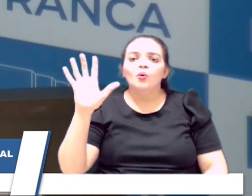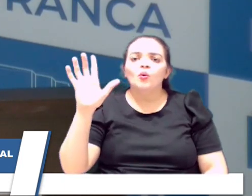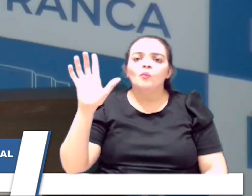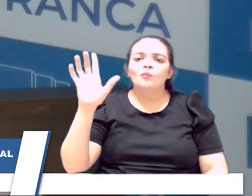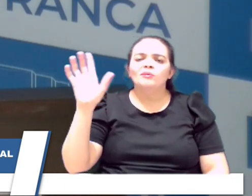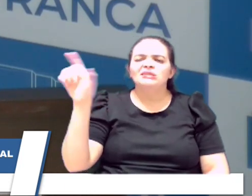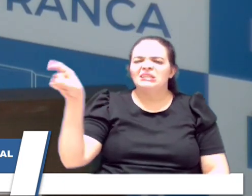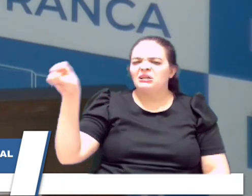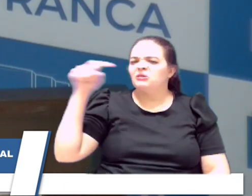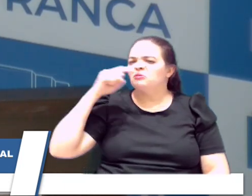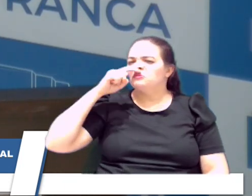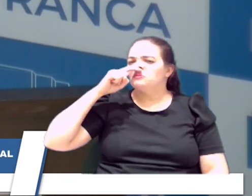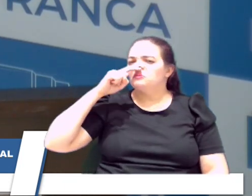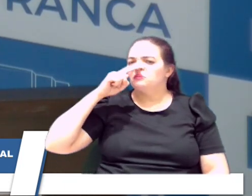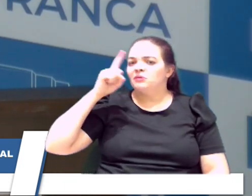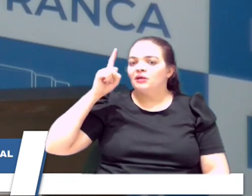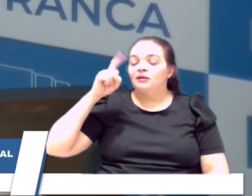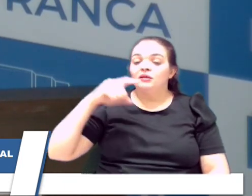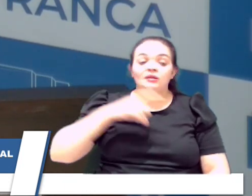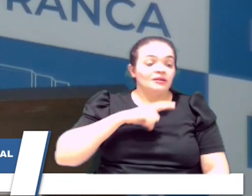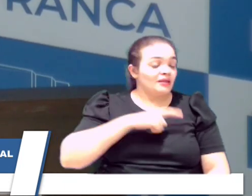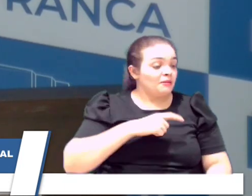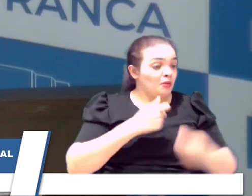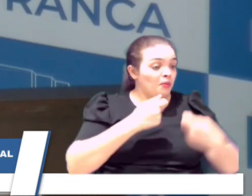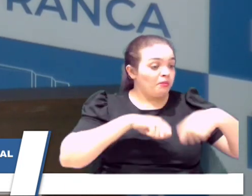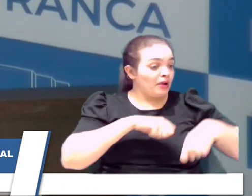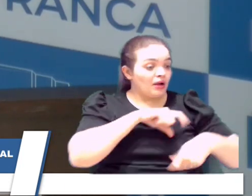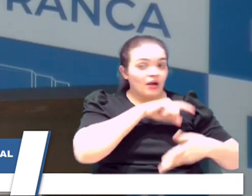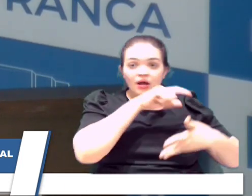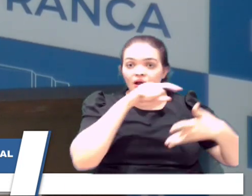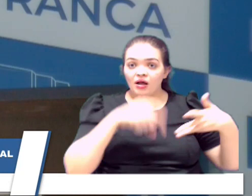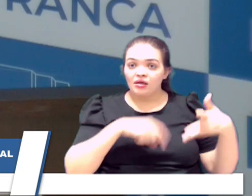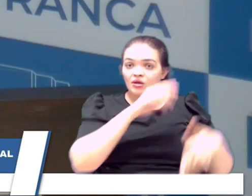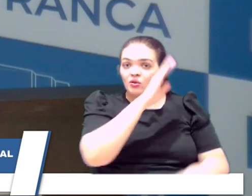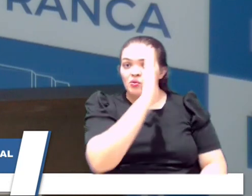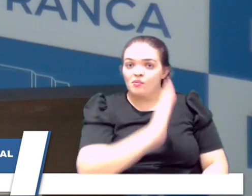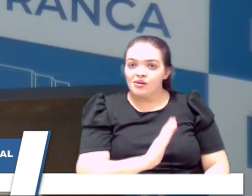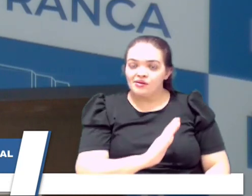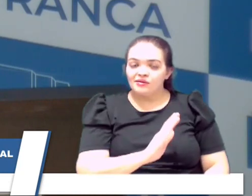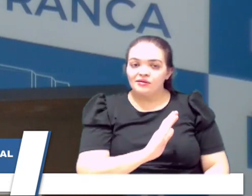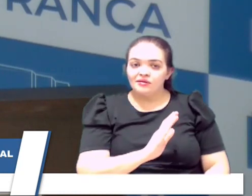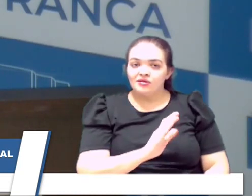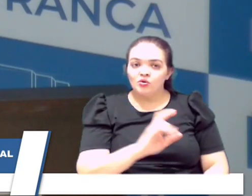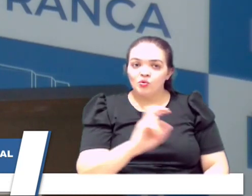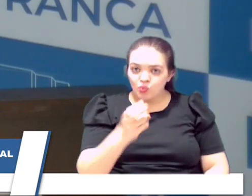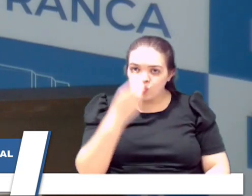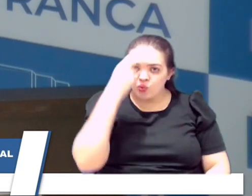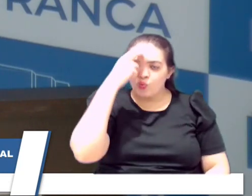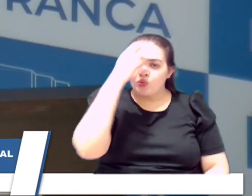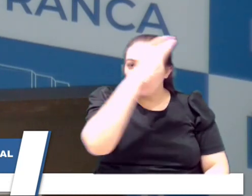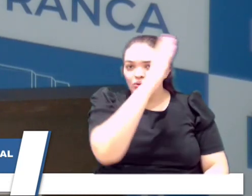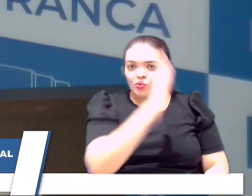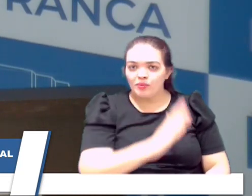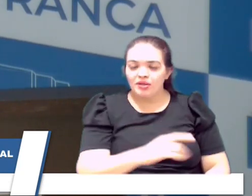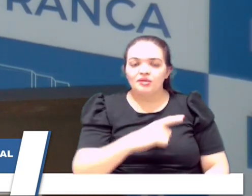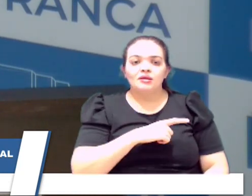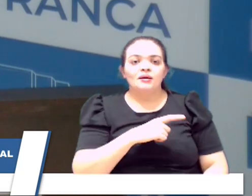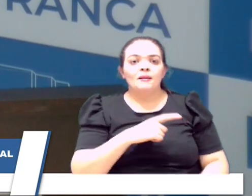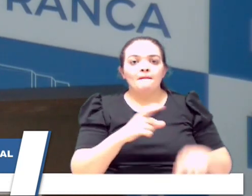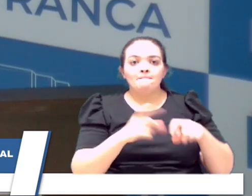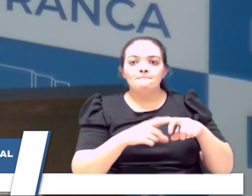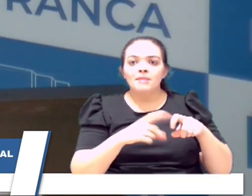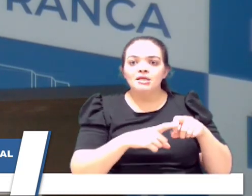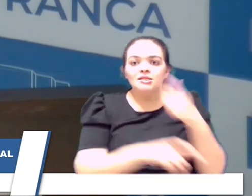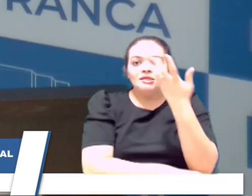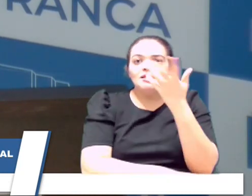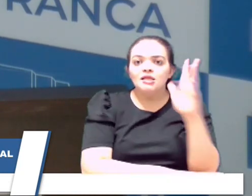entendeu? Nós temos todo um potencial aqui, e ainda mais está difundido na cultura do Brasil, ter esse negócio de medicina da floresta,